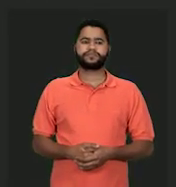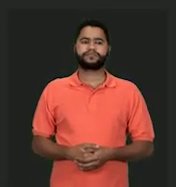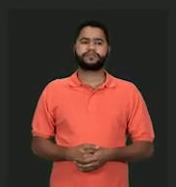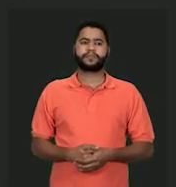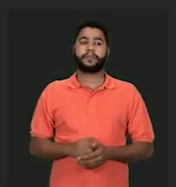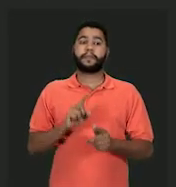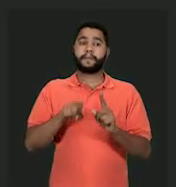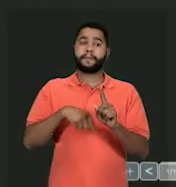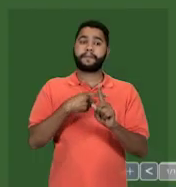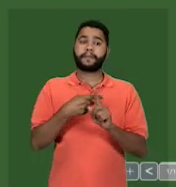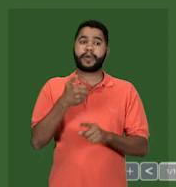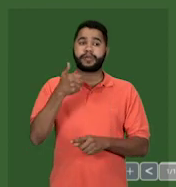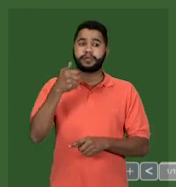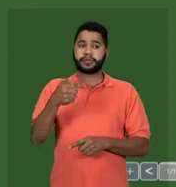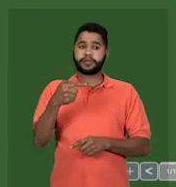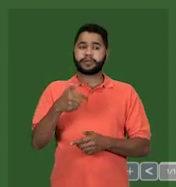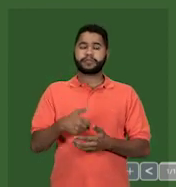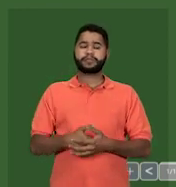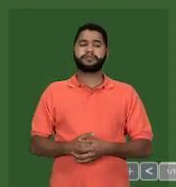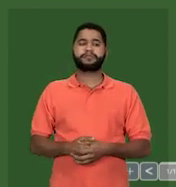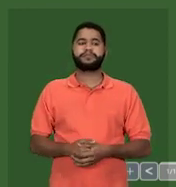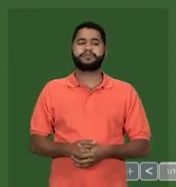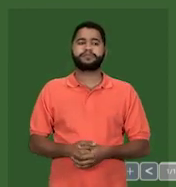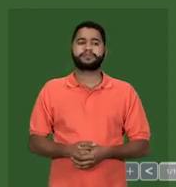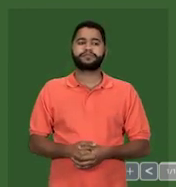é somado com 17